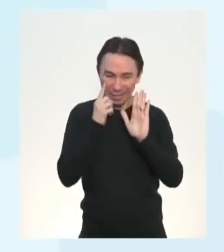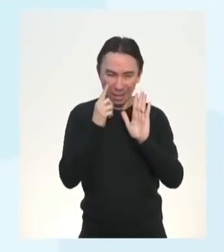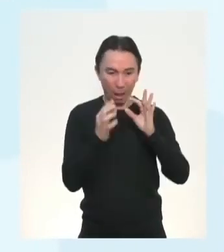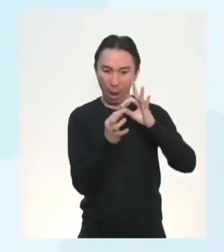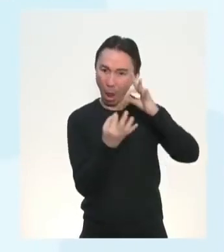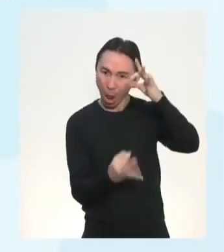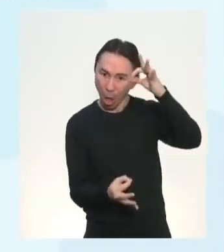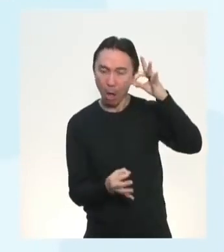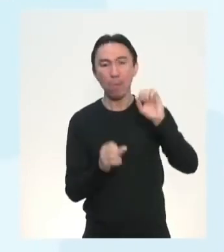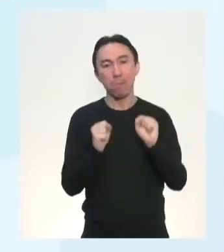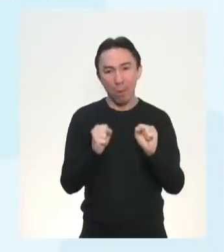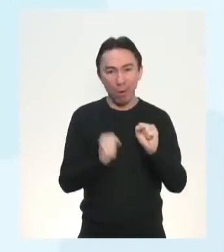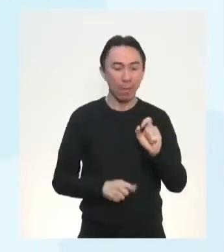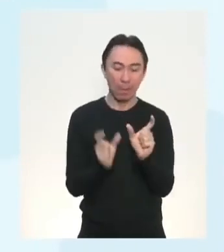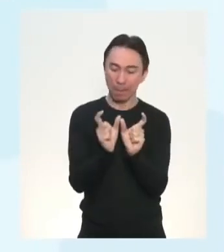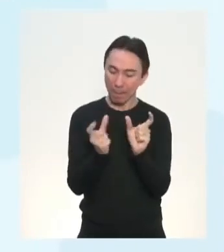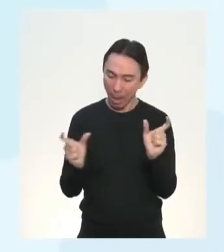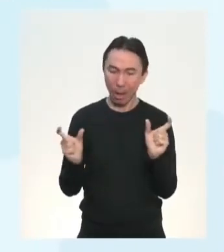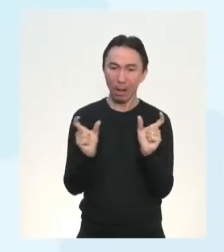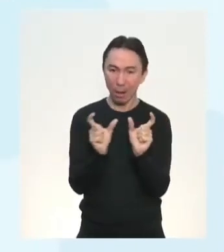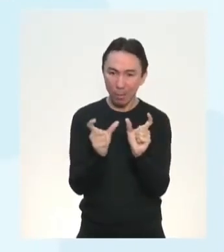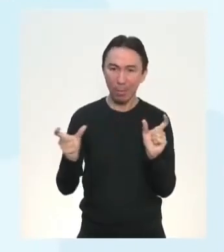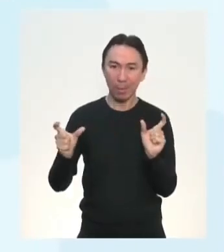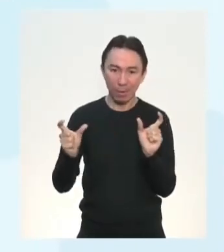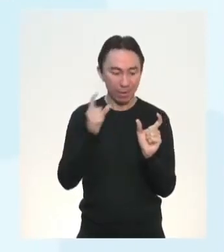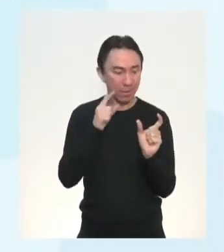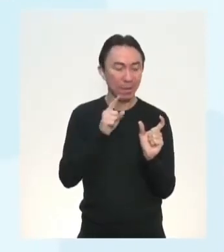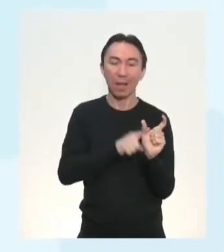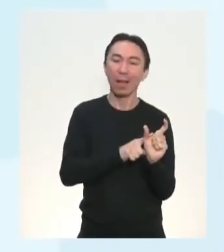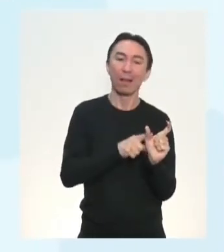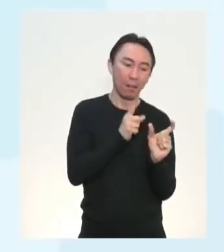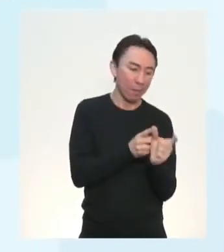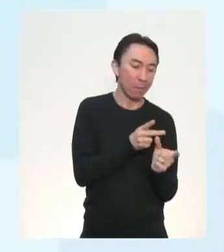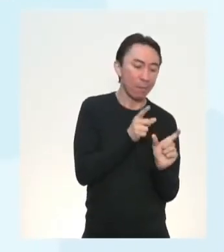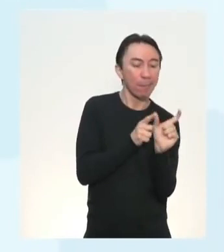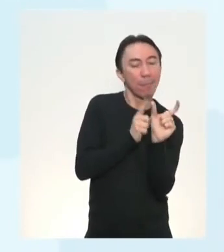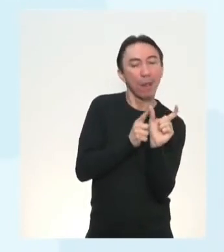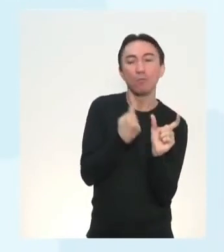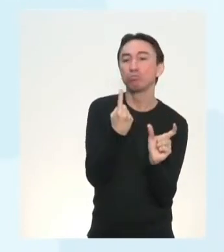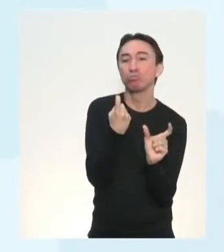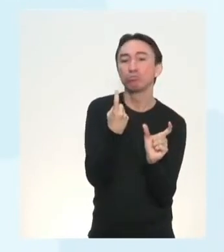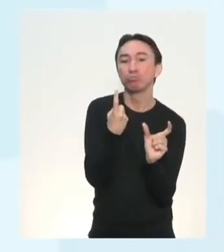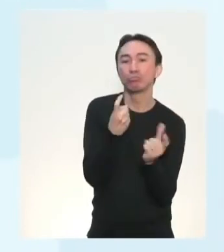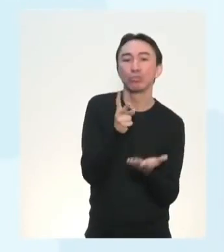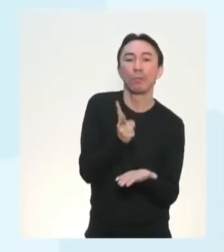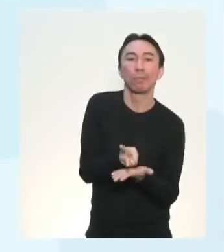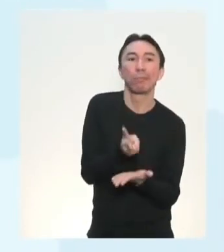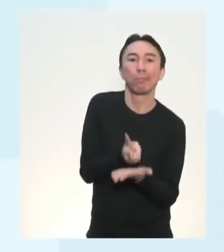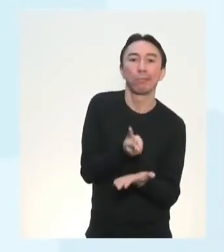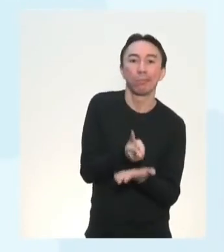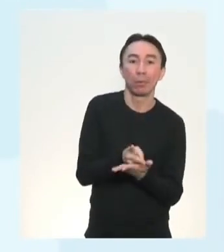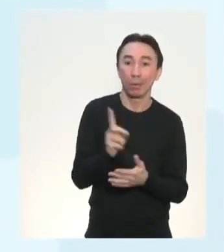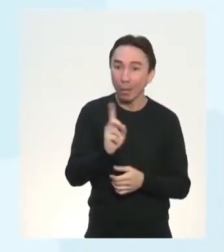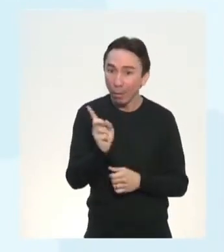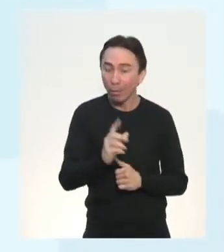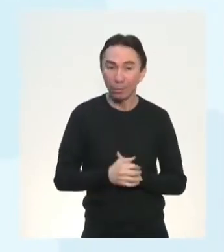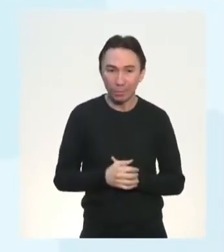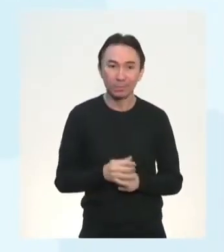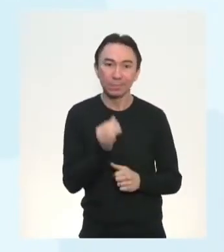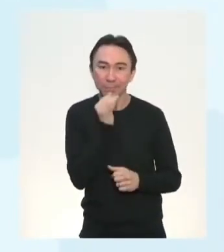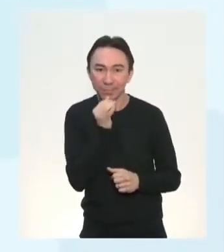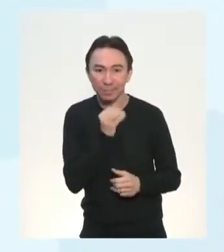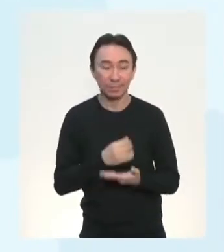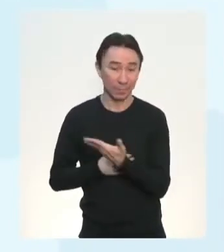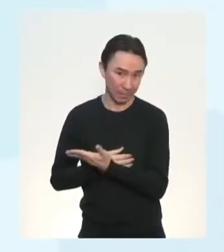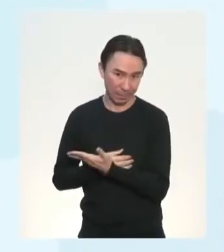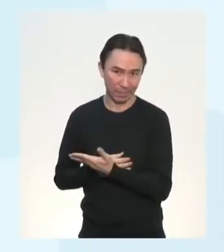uma mesma palavra, para não ficar repetindo e ficar aquele texto cansativo. Aí tem um exemplo para vocês. Garoto,